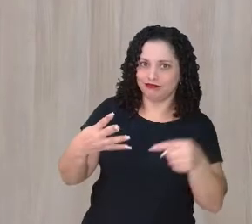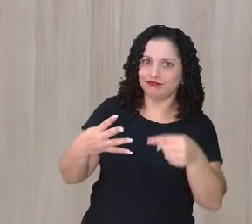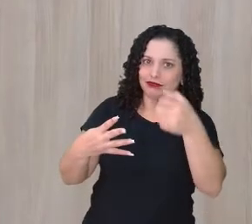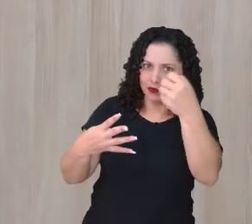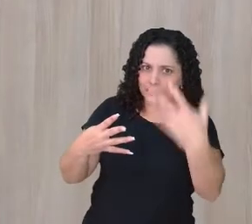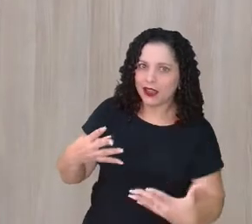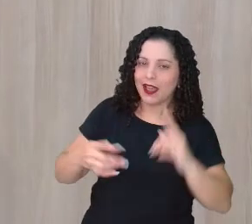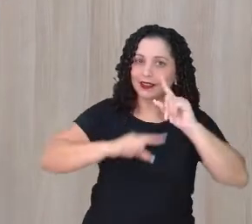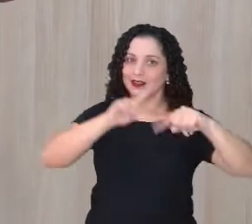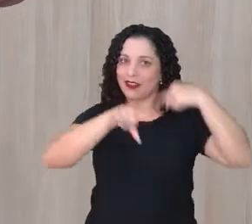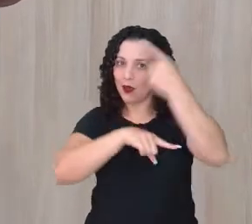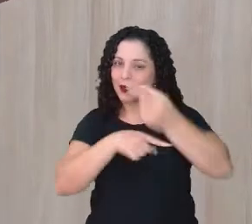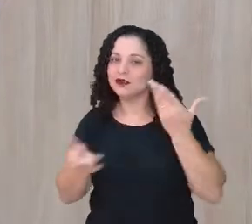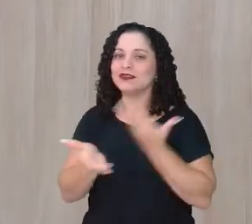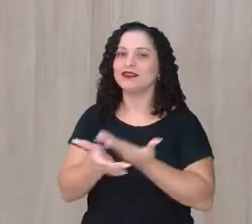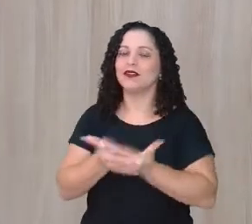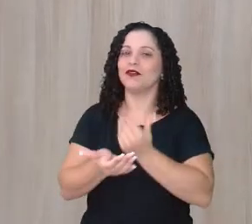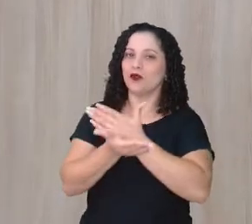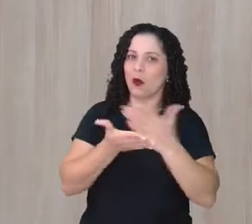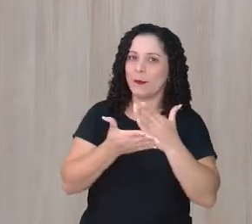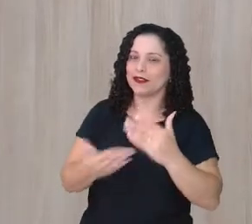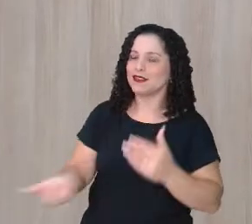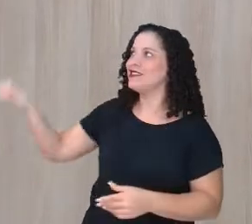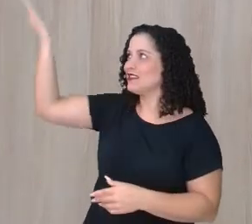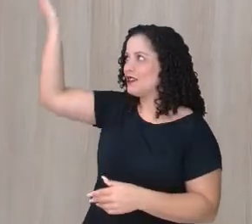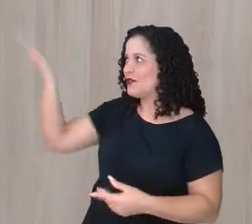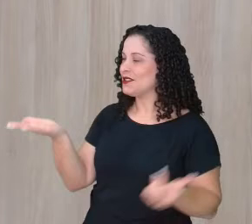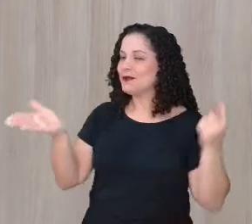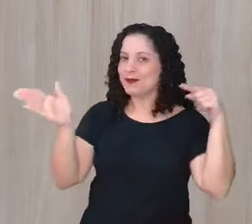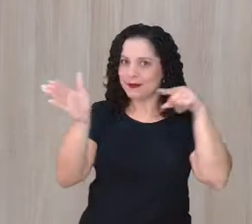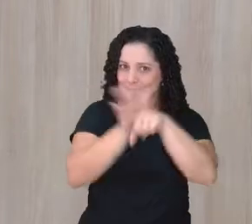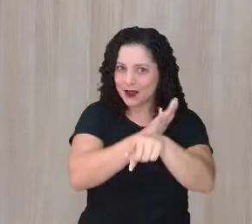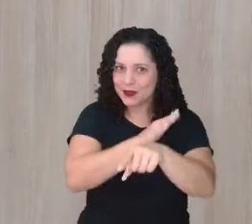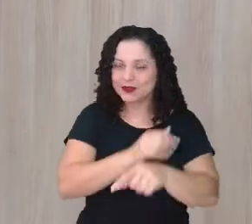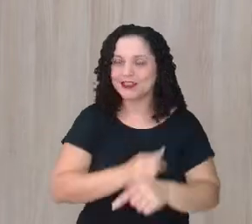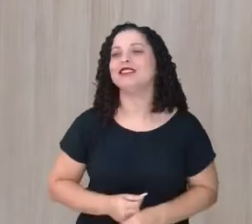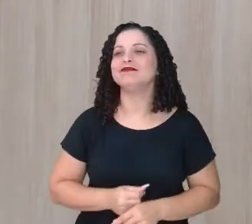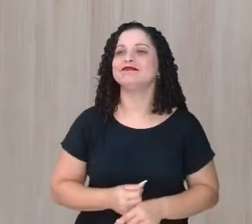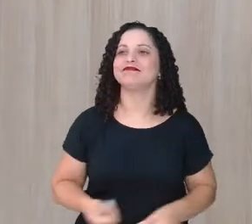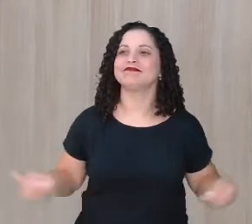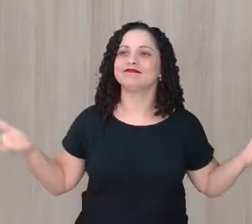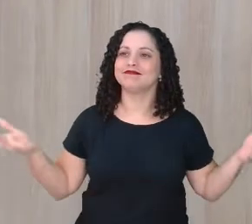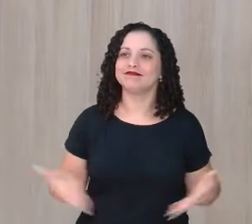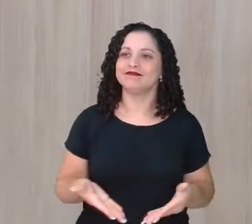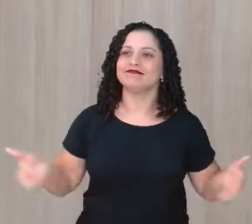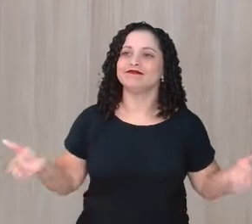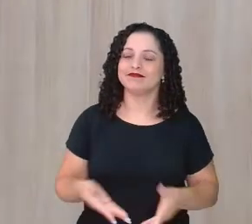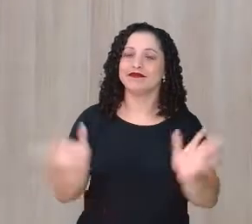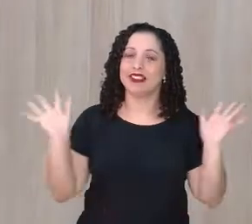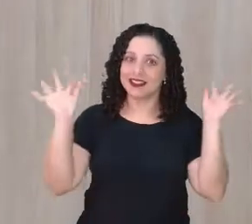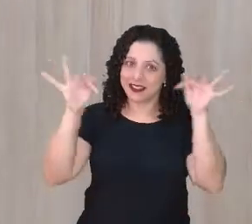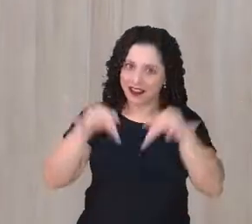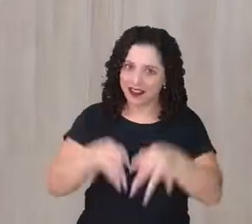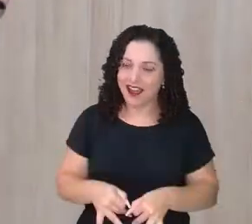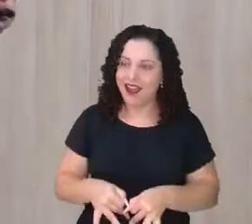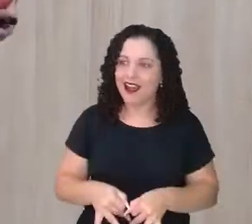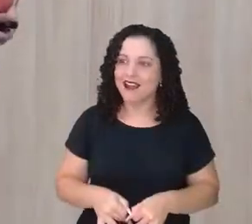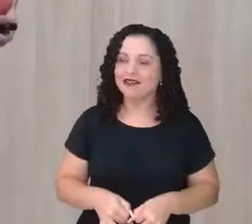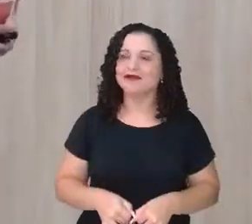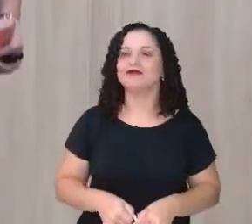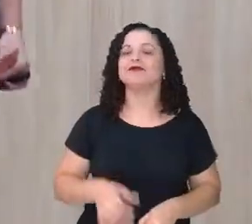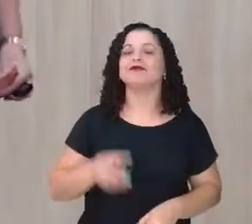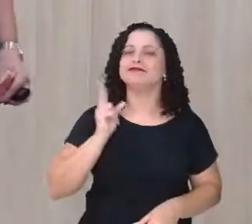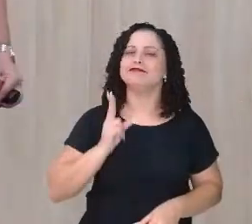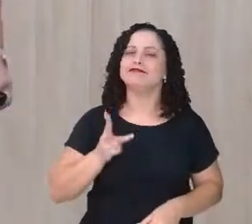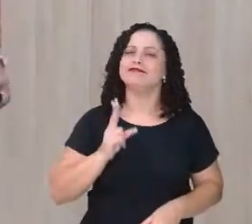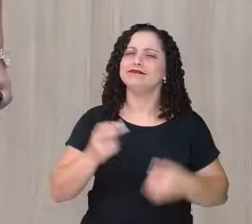próxima aula, eu irei começar com essa perguntinha. E para a gente, né, encerrar, continuo